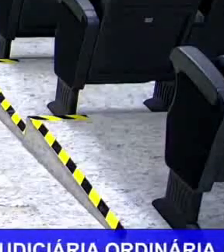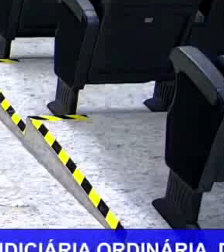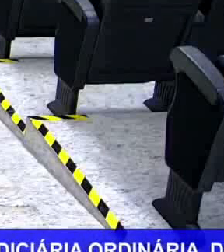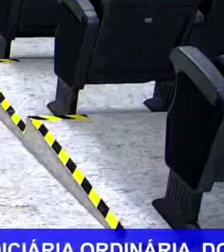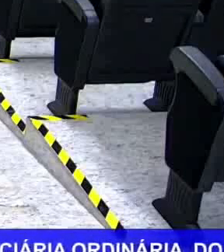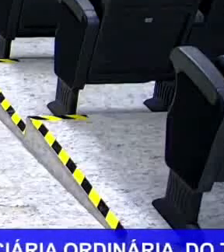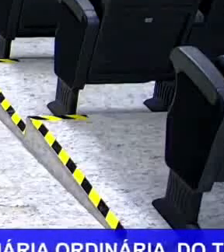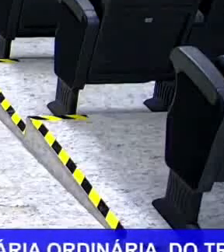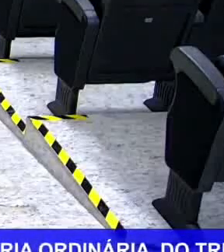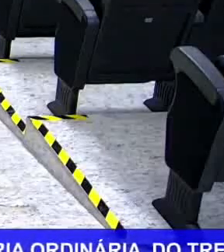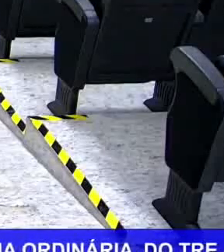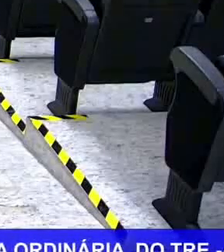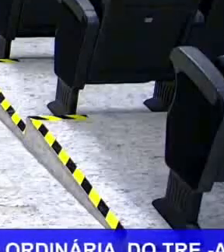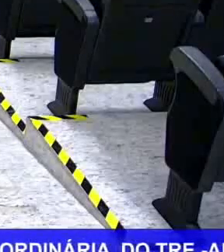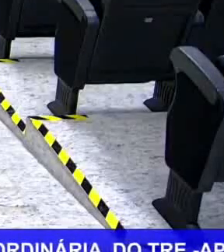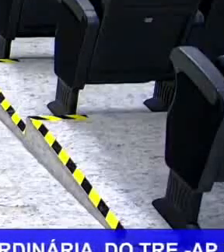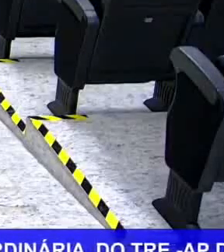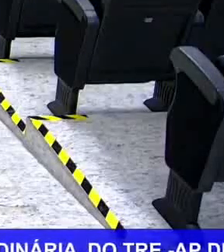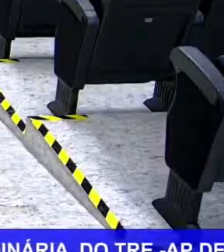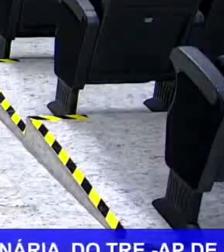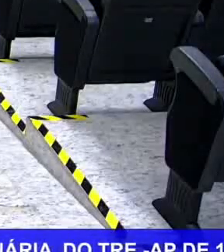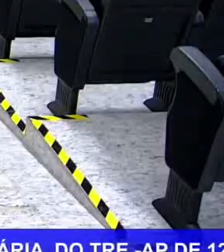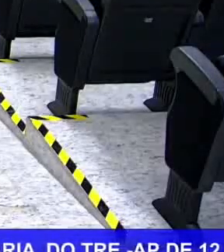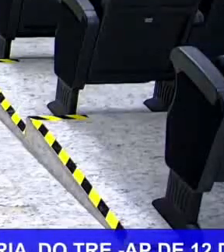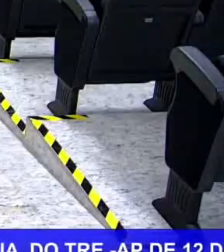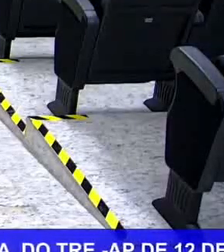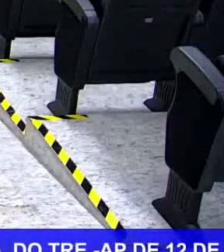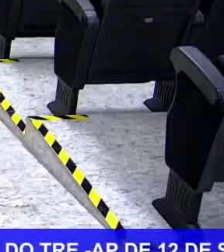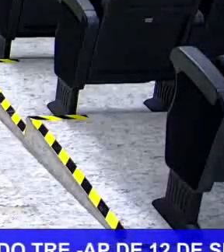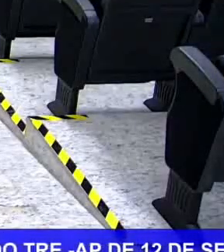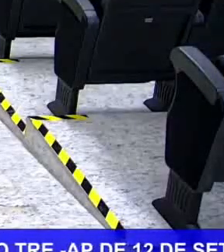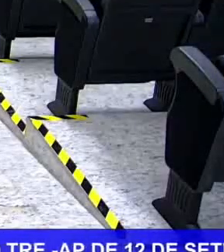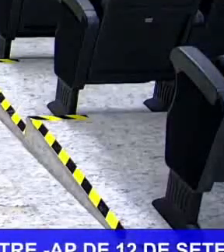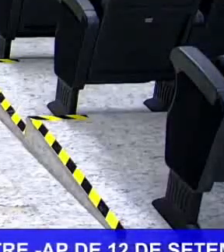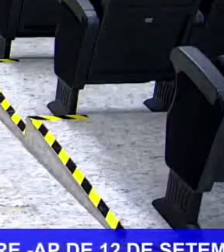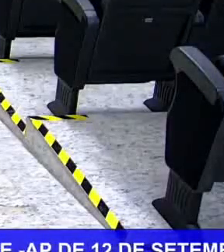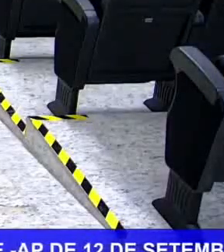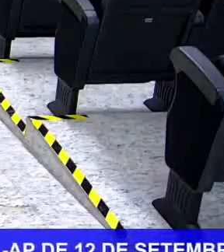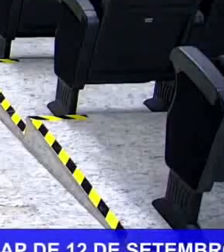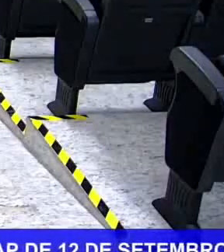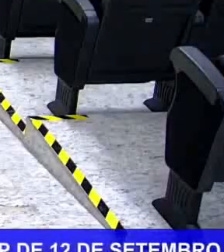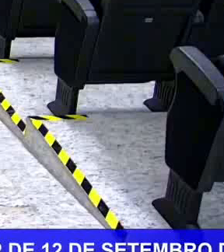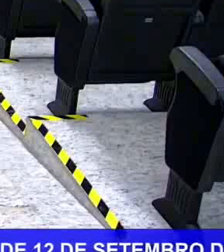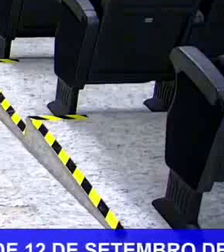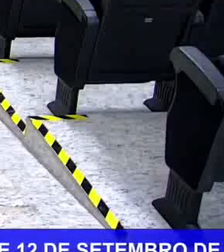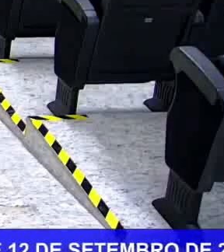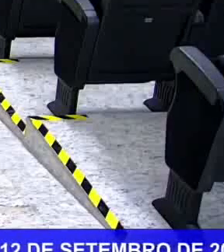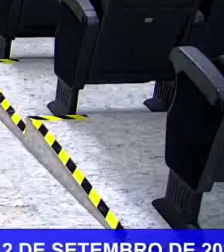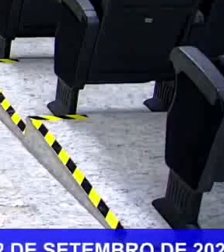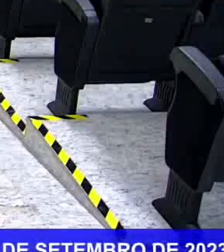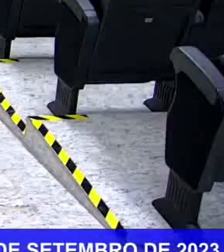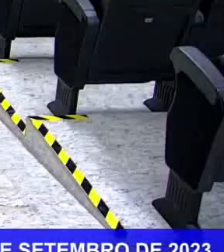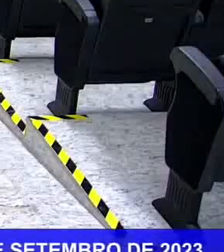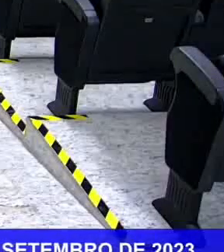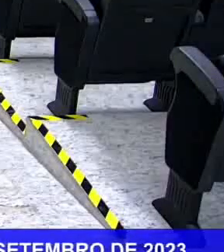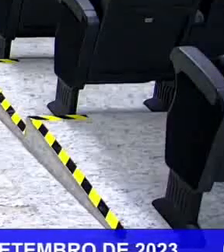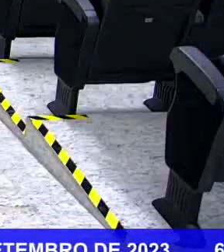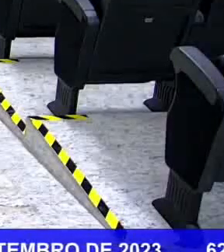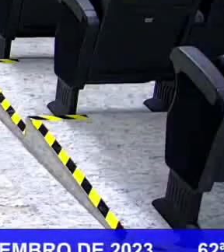lado direito e ao lado esquerdo, e 2 telões também ao lado direito e ao lado esquerdo.